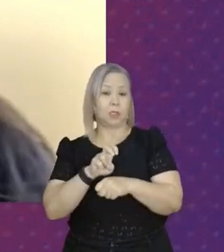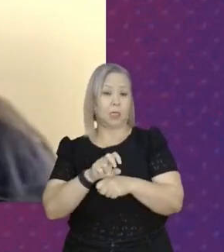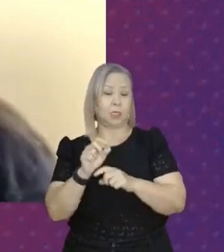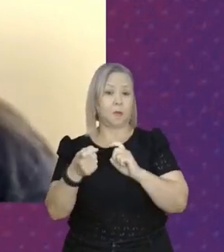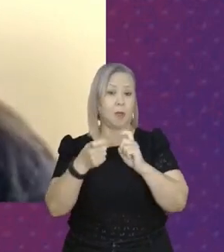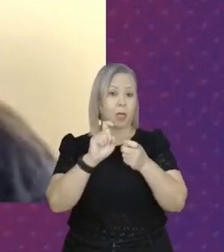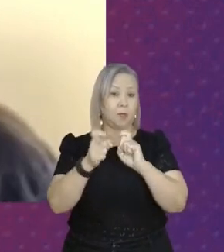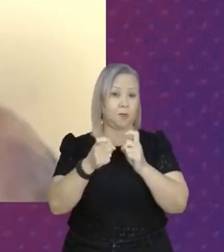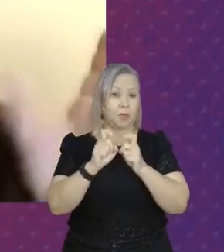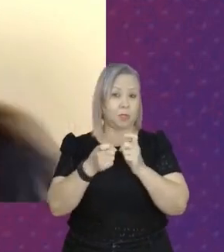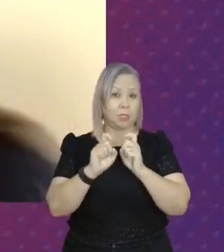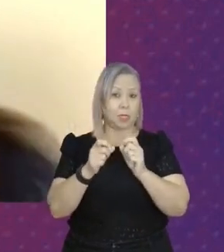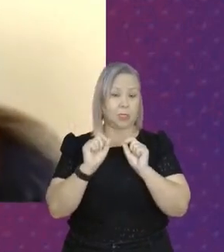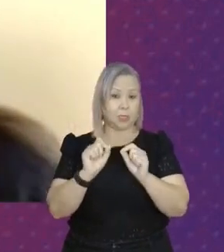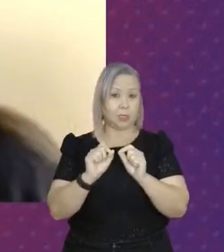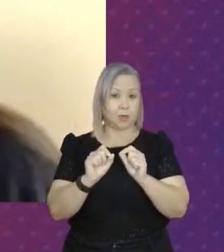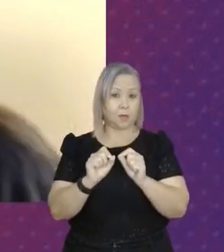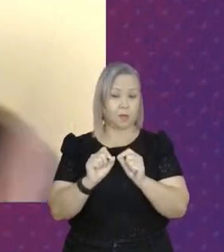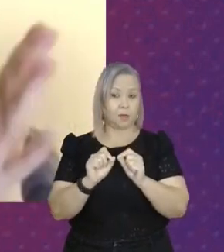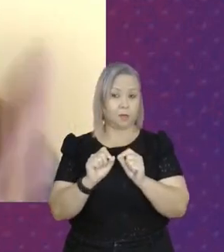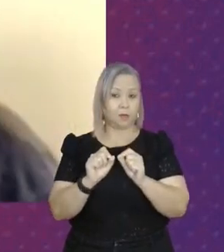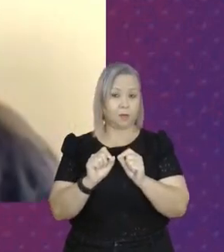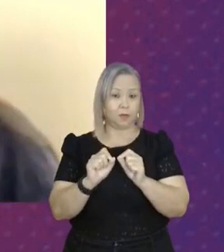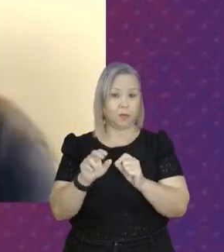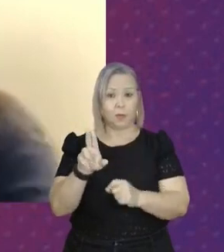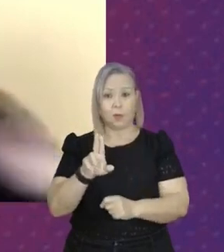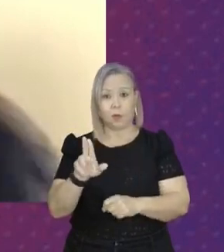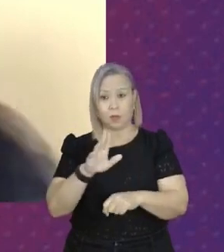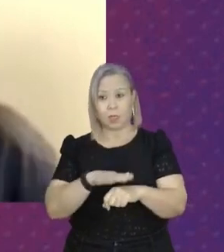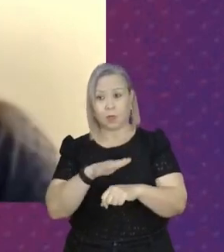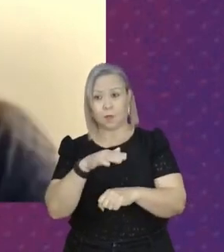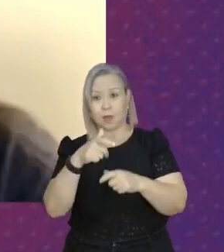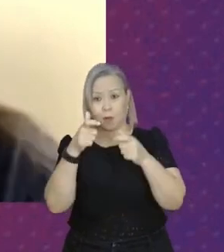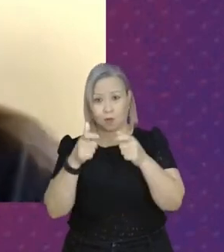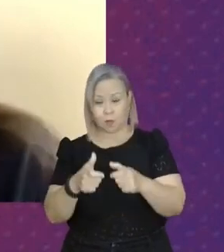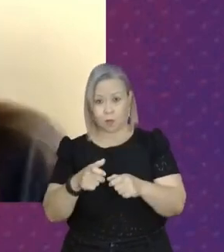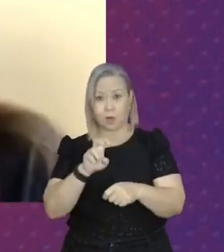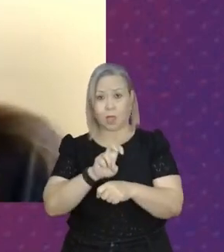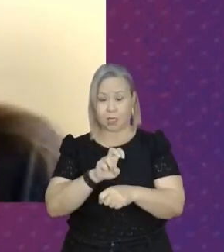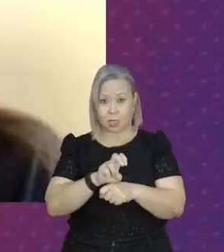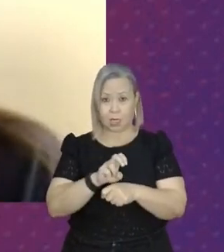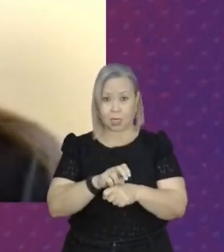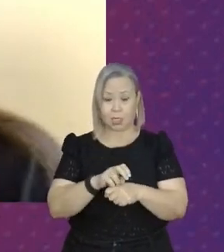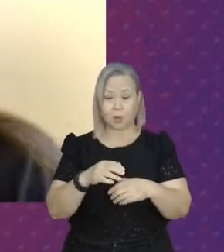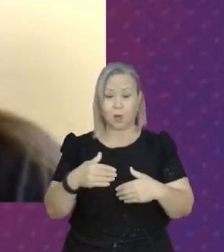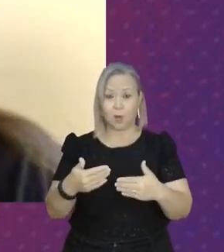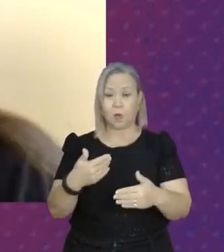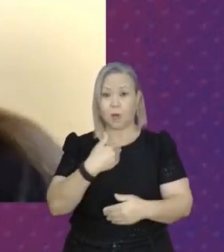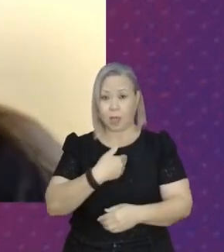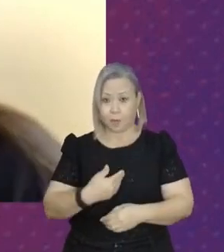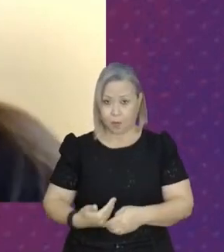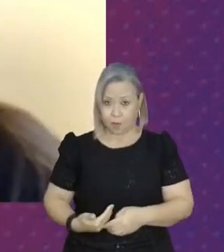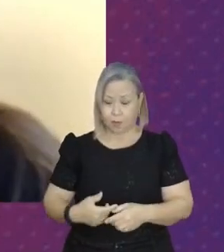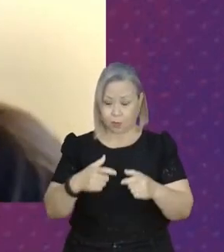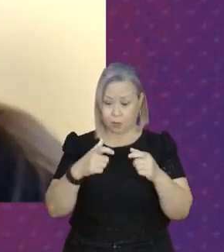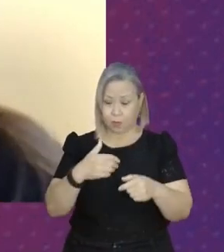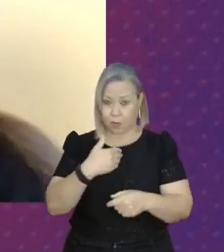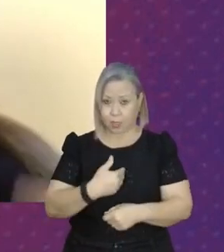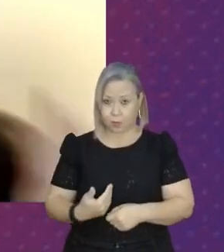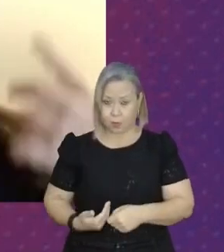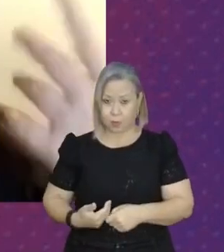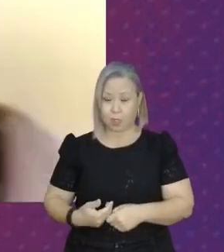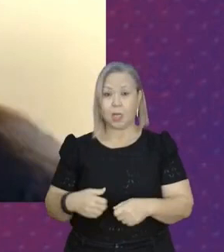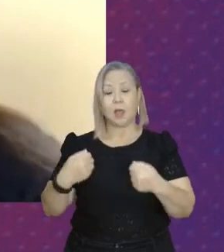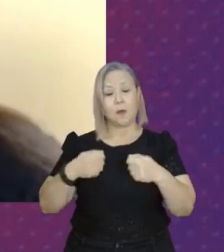é terceirizada, mais o lugar da creche, o espaço físico é público, né? São espaços com mais área